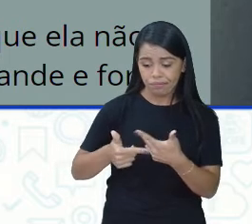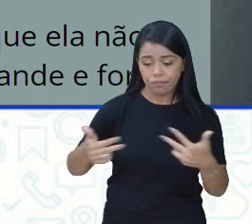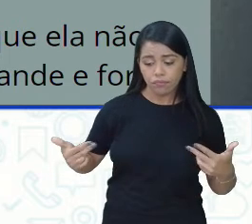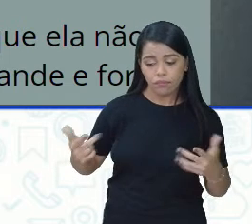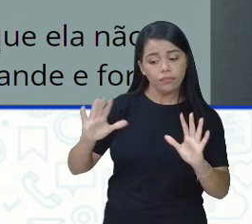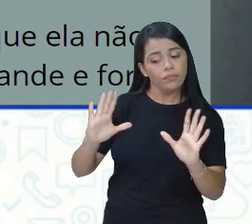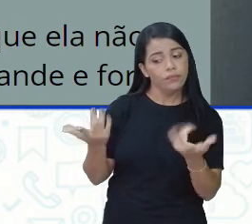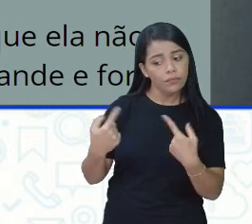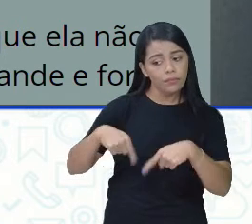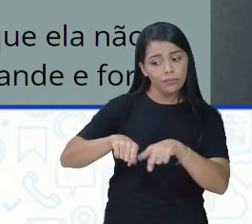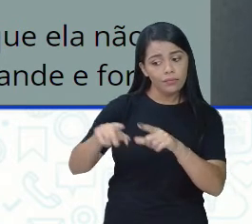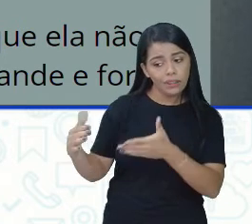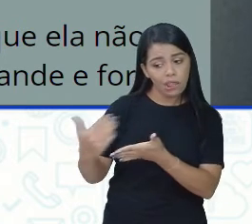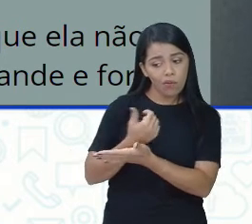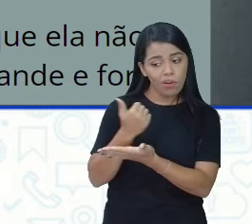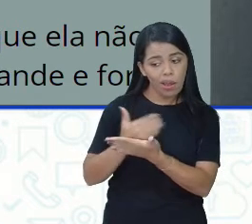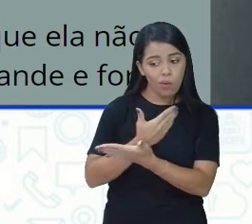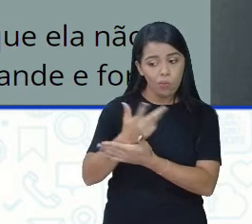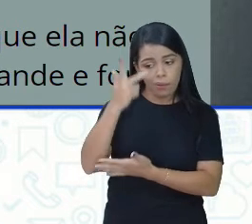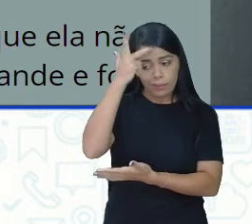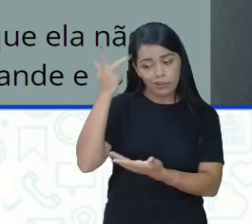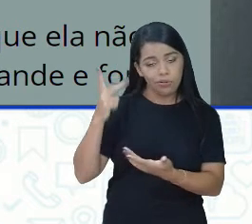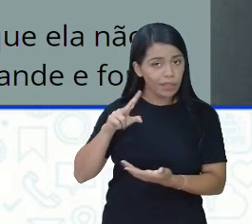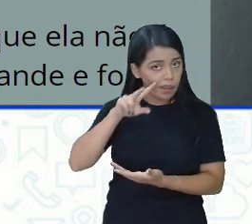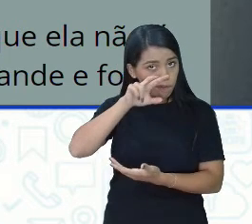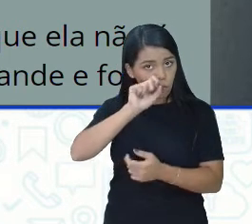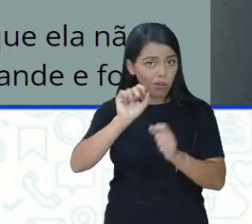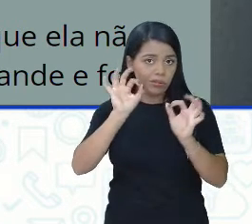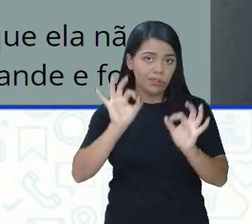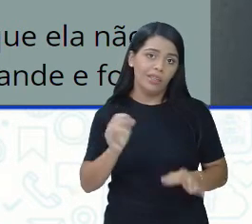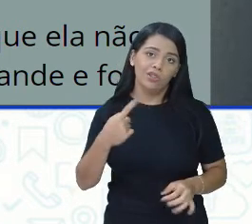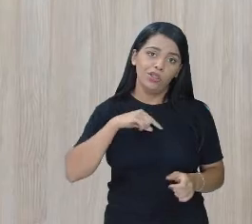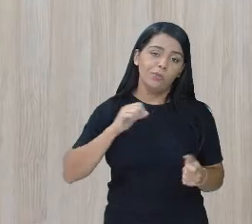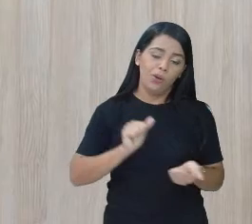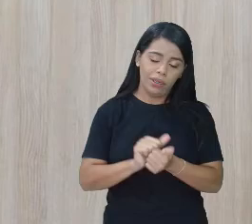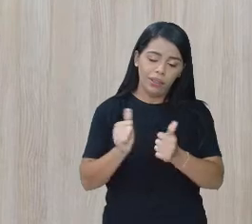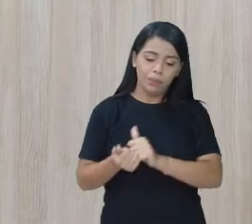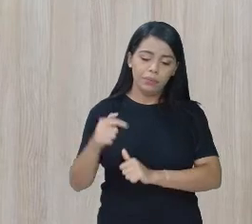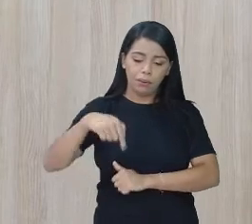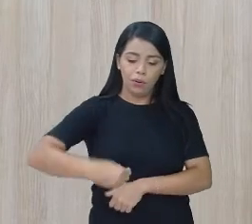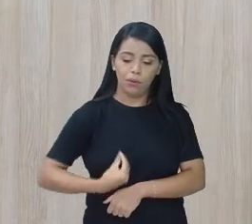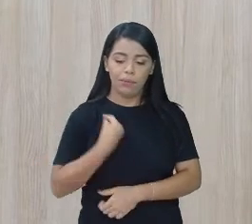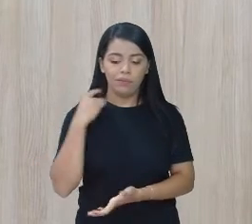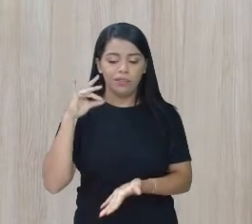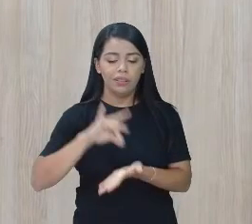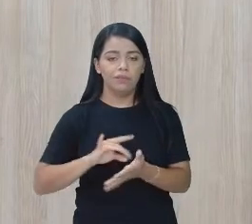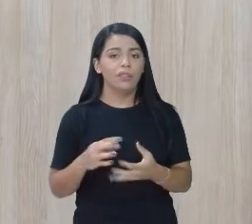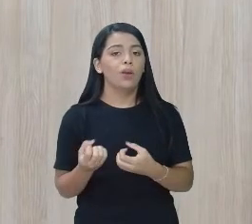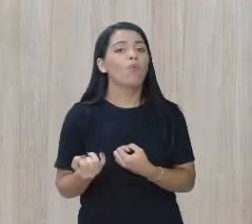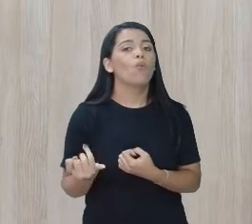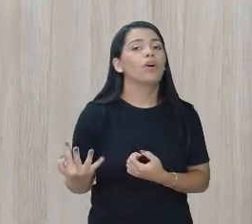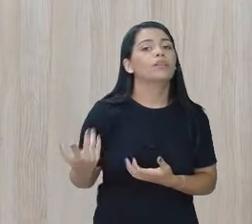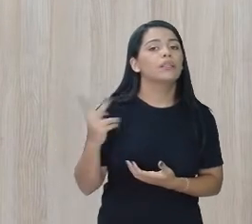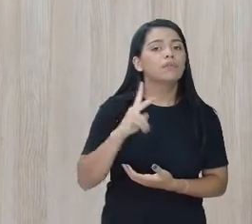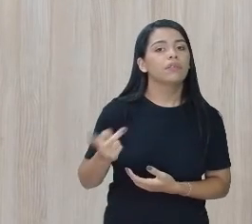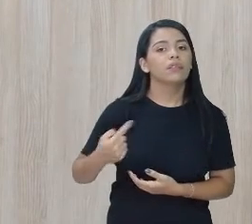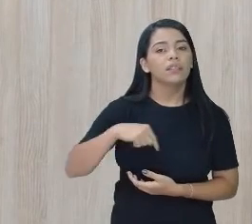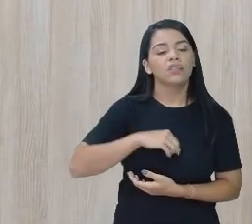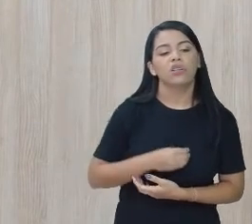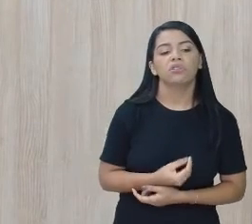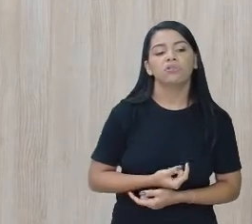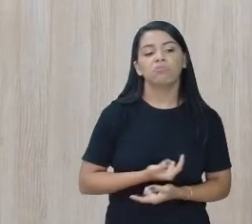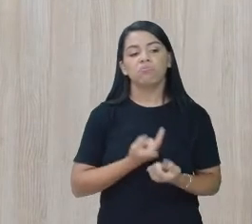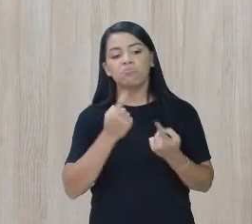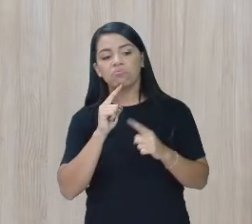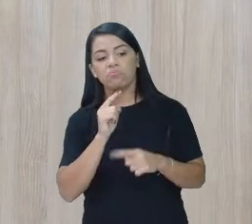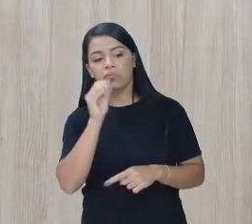e forte. E isso a gente pode trazer para a vida real, né? Quantas vezes a gente subestima os outros por parecer que aquela